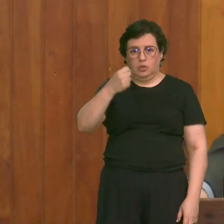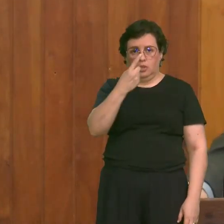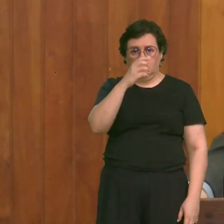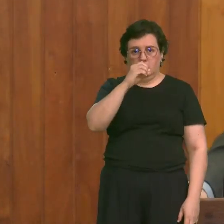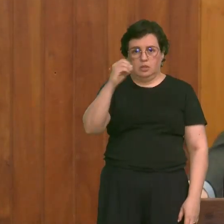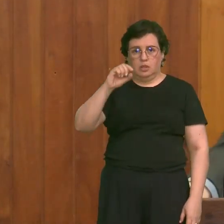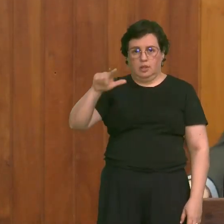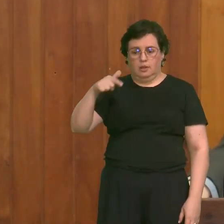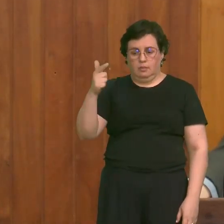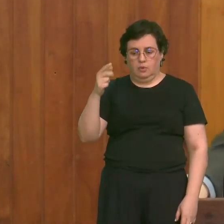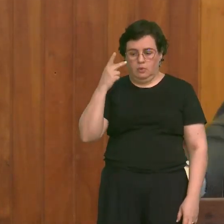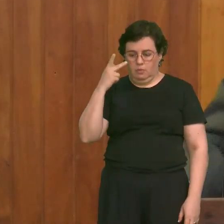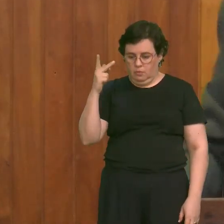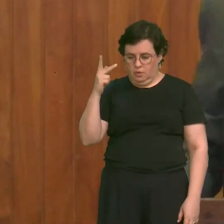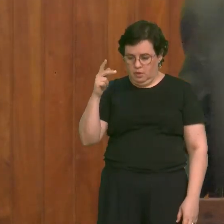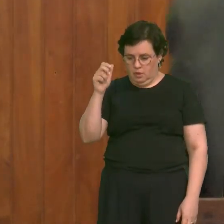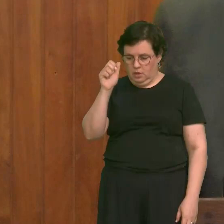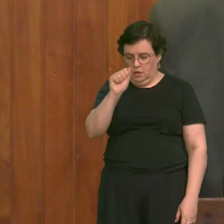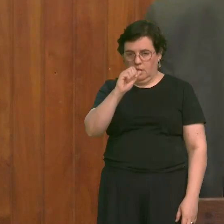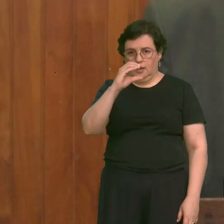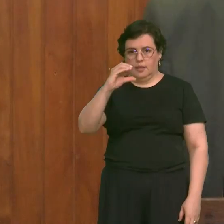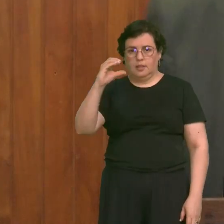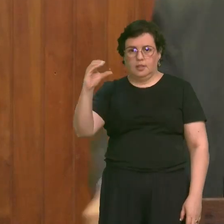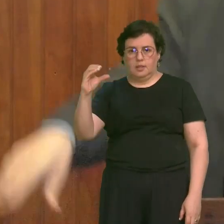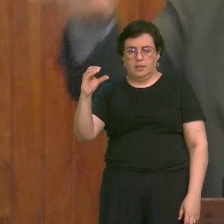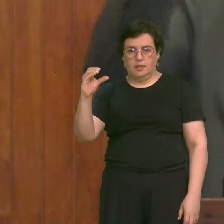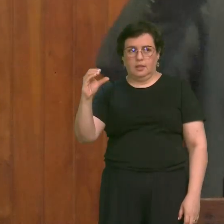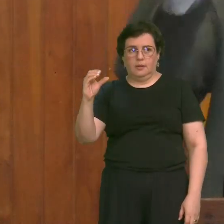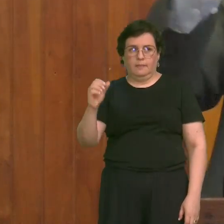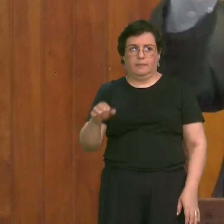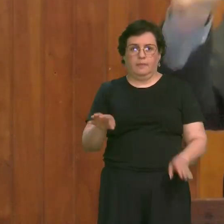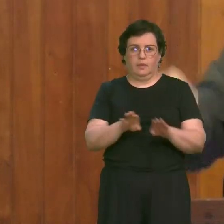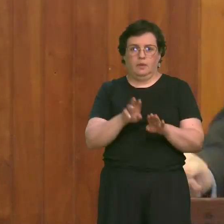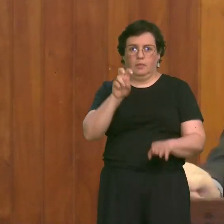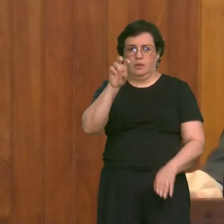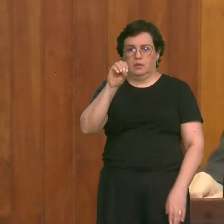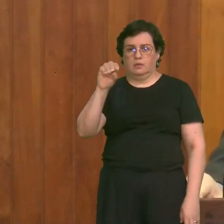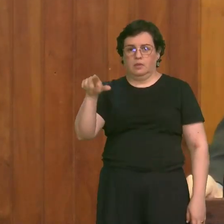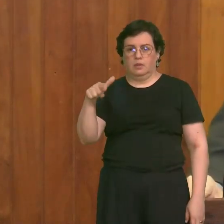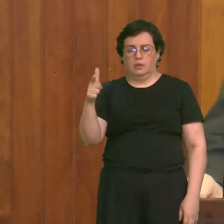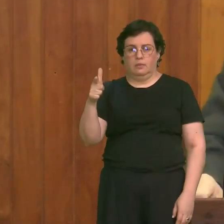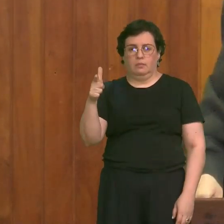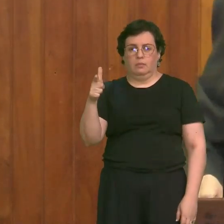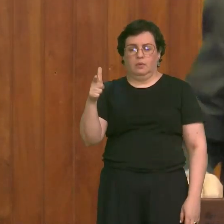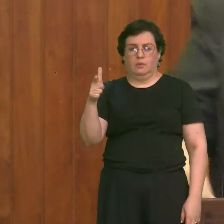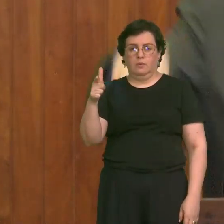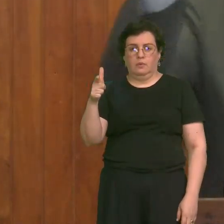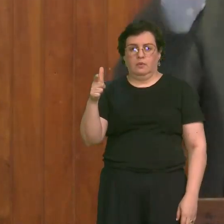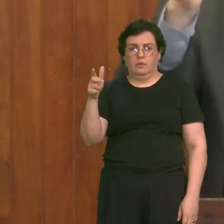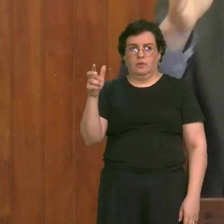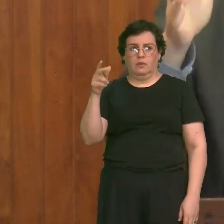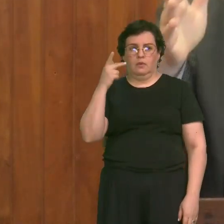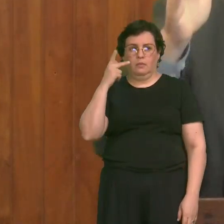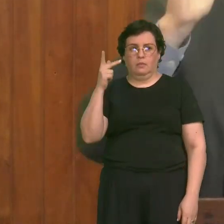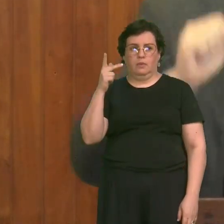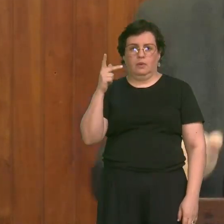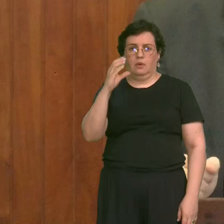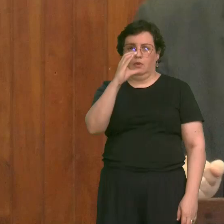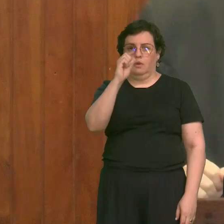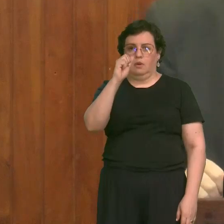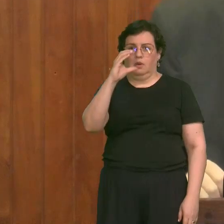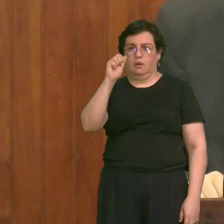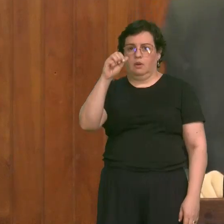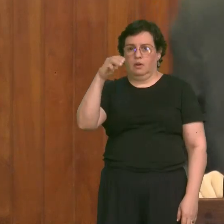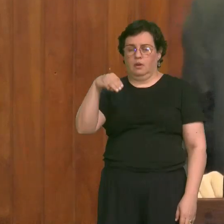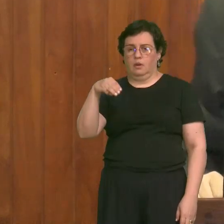mil reais para ACC Associação de combate ao câncer de Marília e indico 50 mil reais desses 250 para o